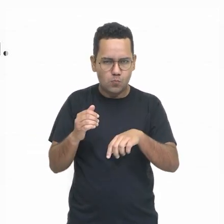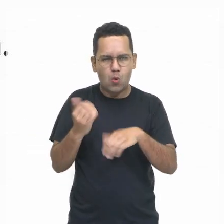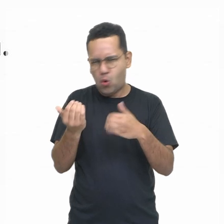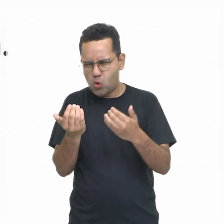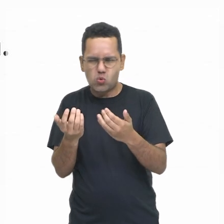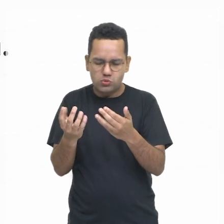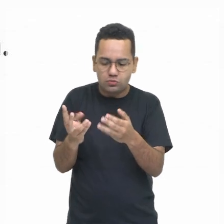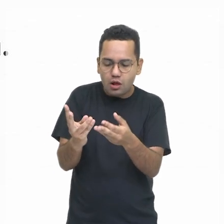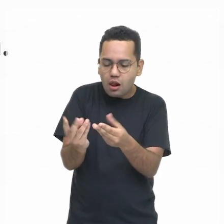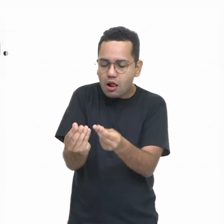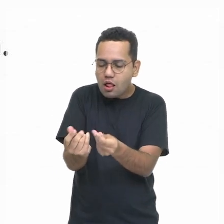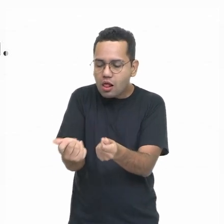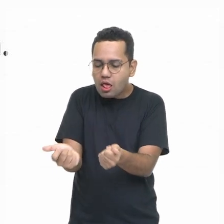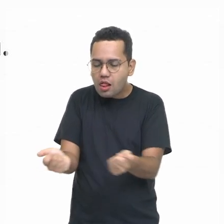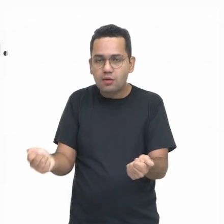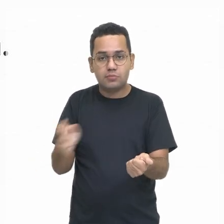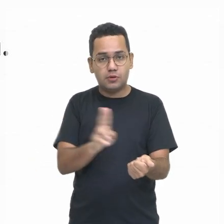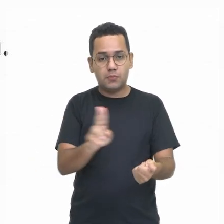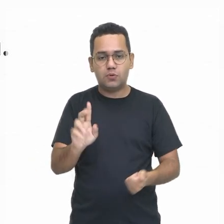são chamados de